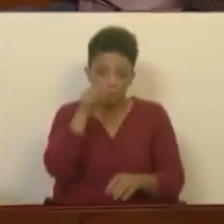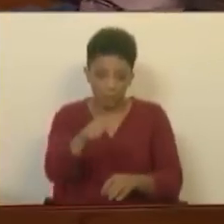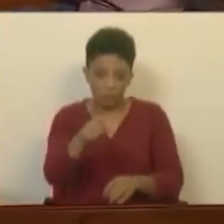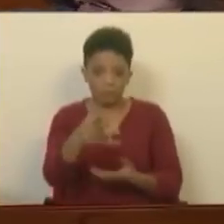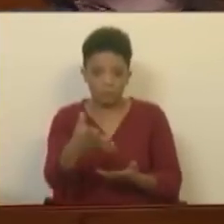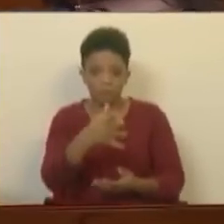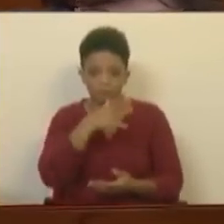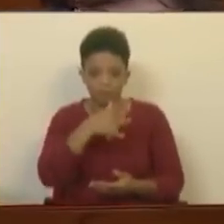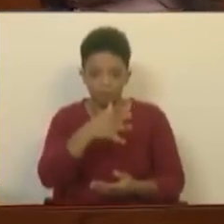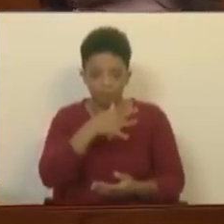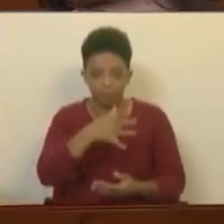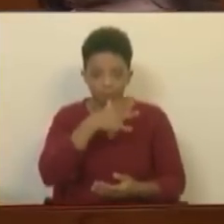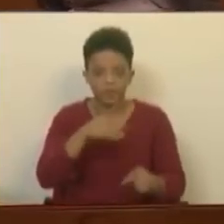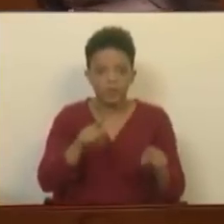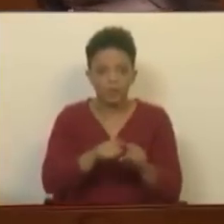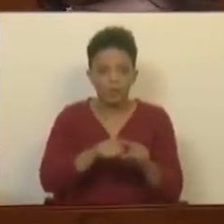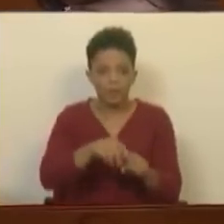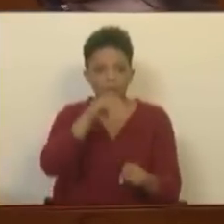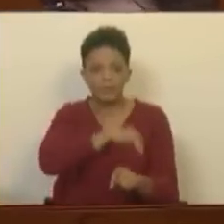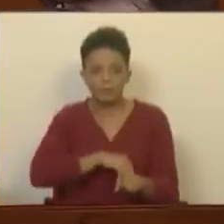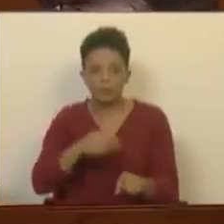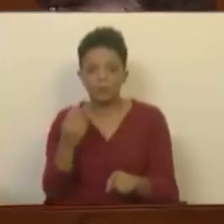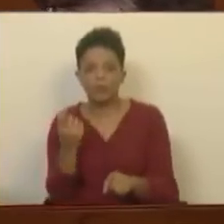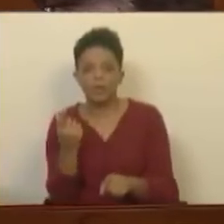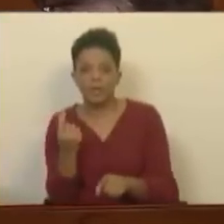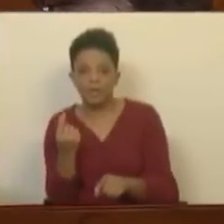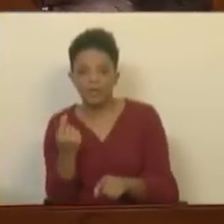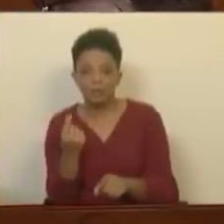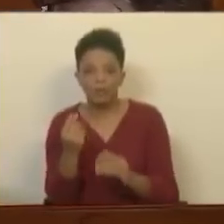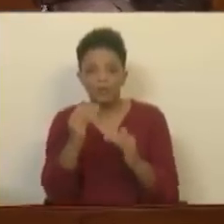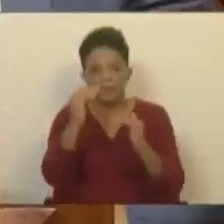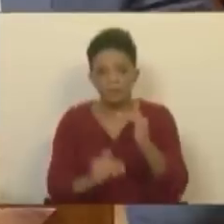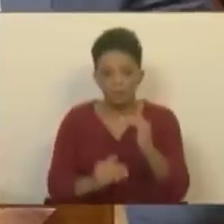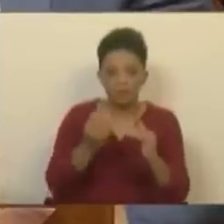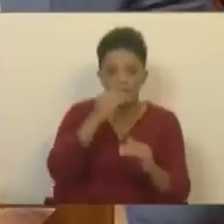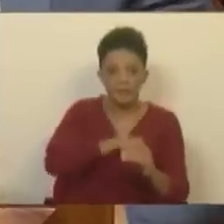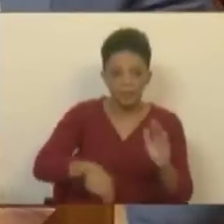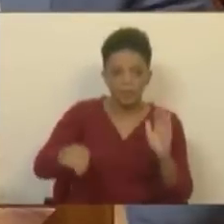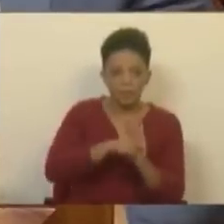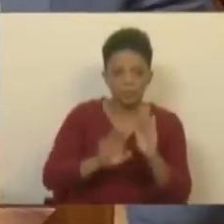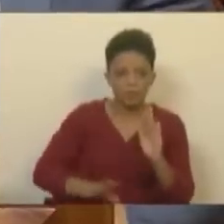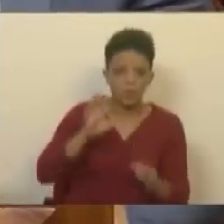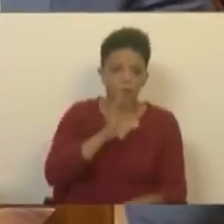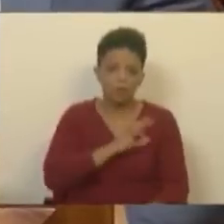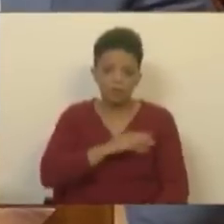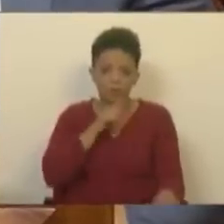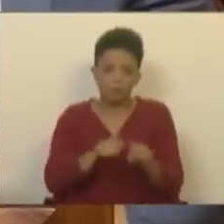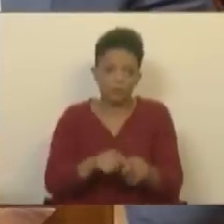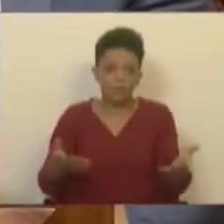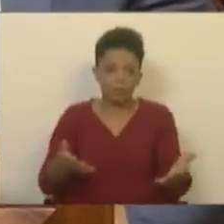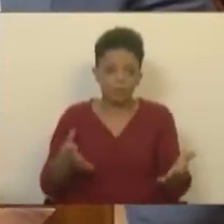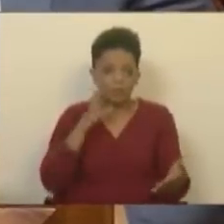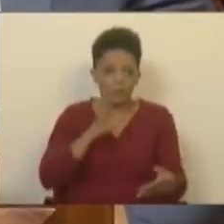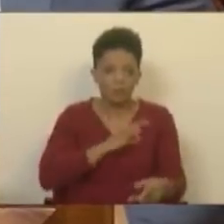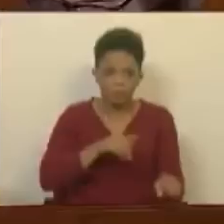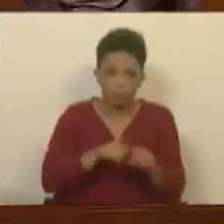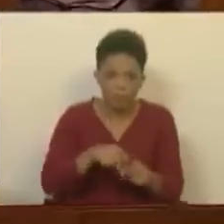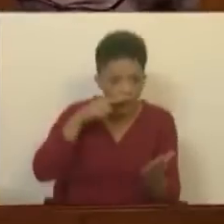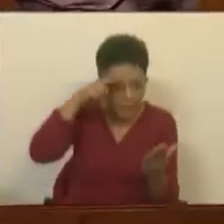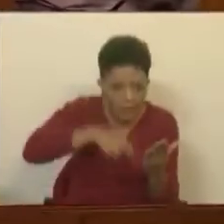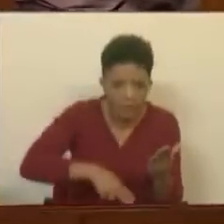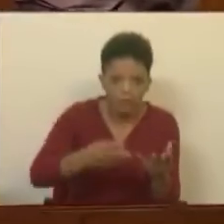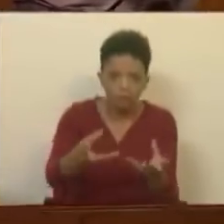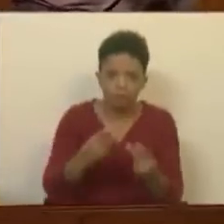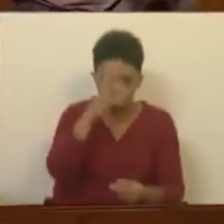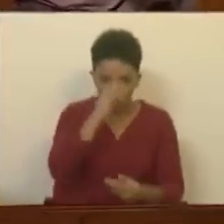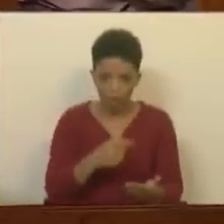de que haja um rendimento líquido inferior ao salário mínimo nacional o senhor Deputado o senhor Deputado Leia o